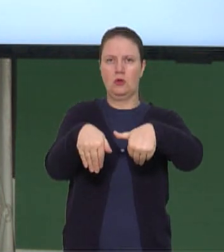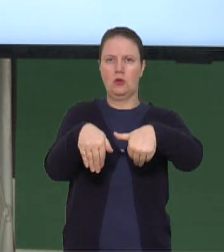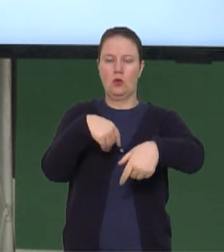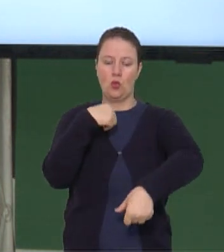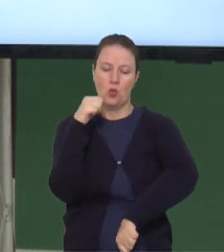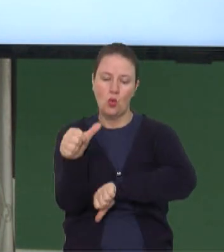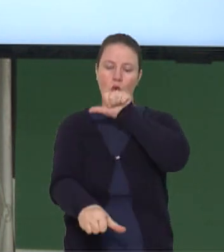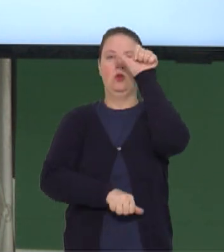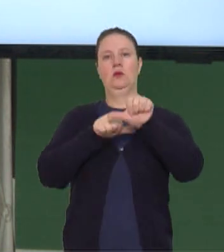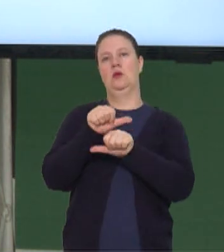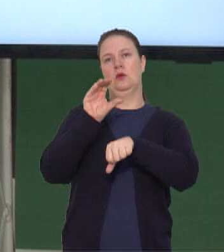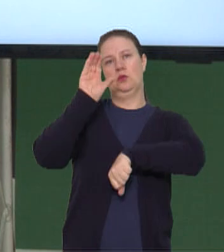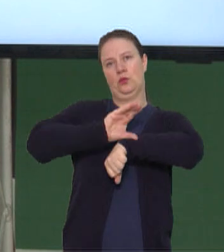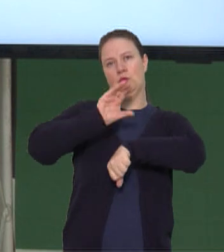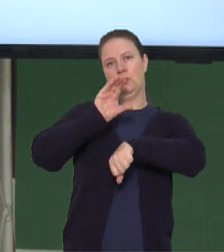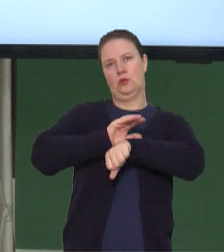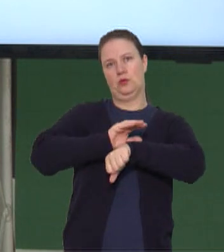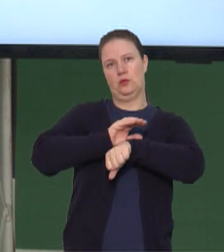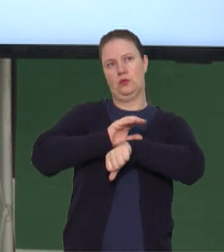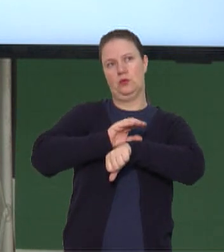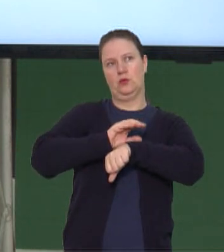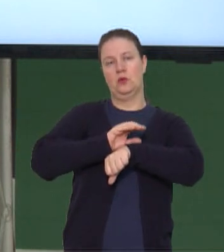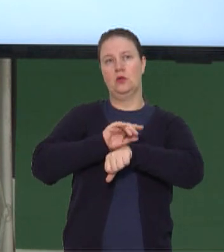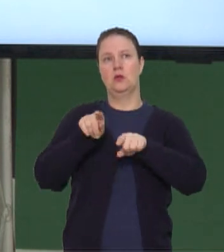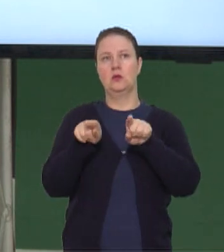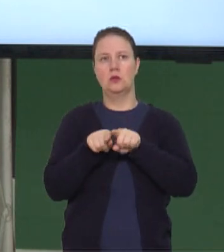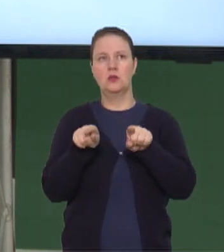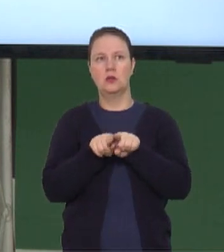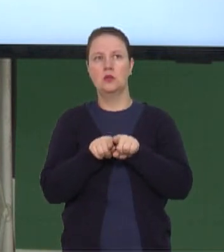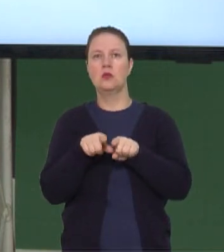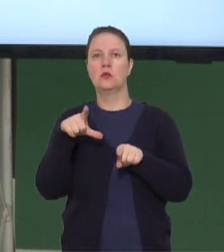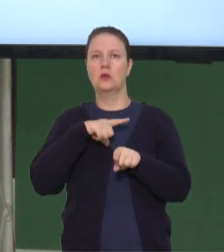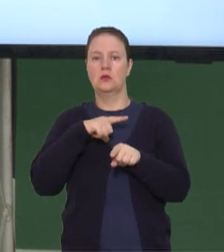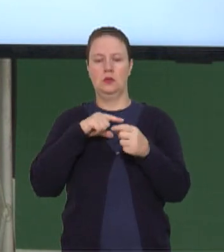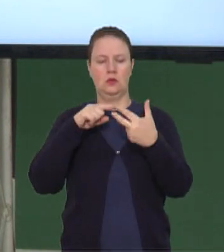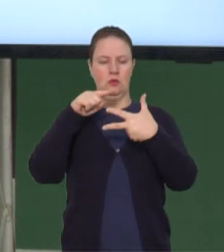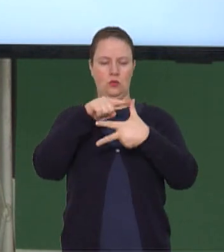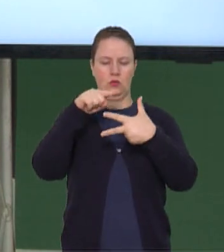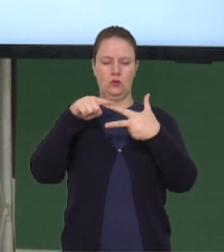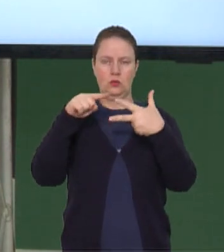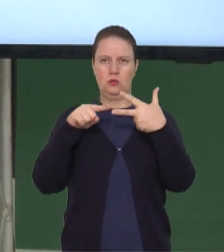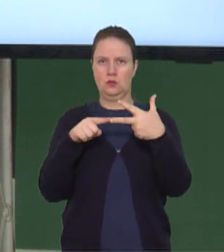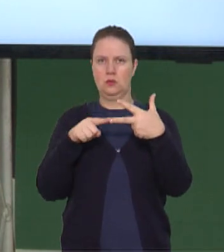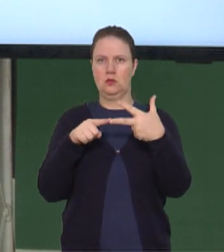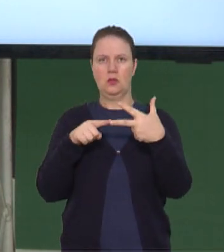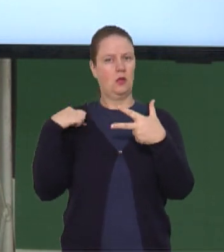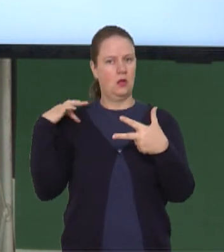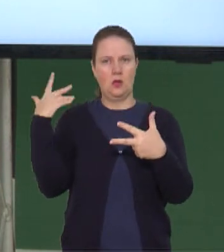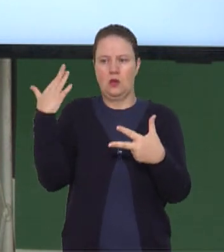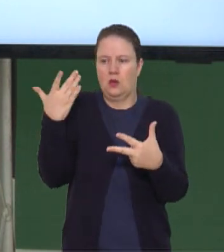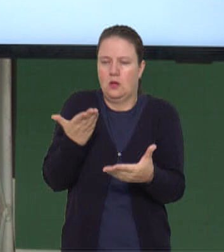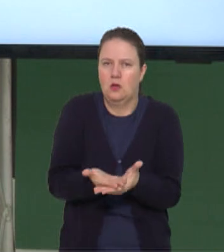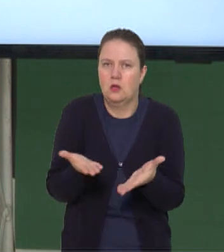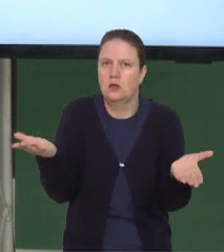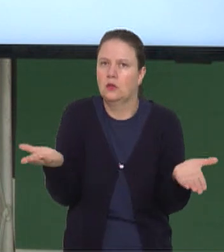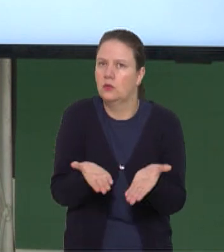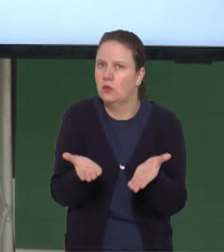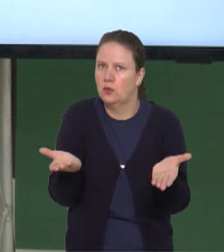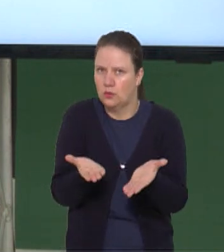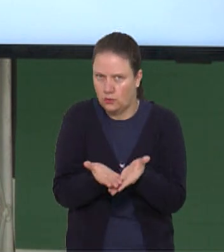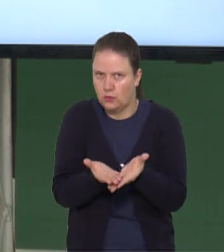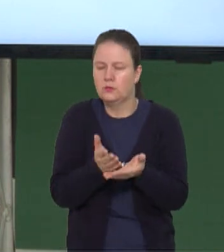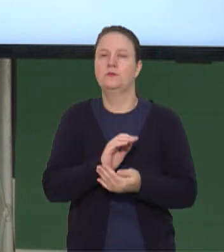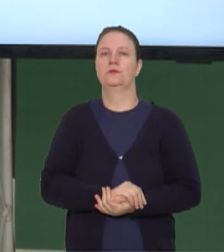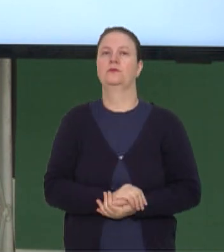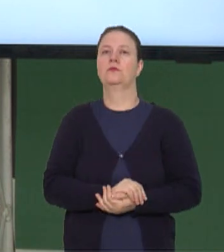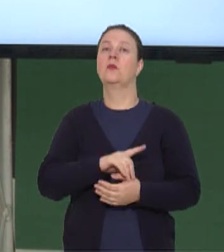nova Constituição, que daí exclui um poder, que é o moderador, e a gente tem 3 poderes que são mantidos até os dias de hoje. Então, a gente também